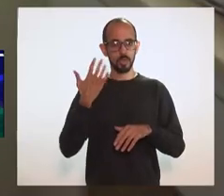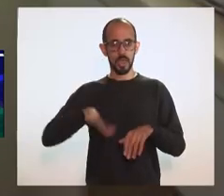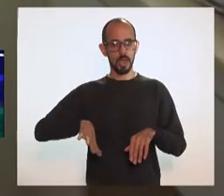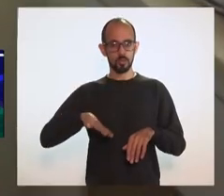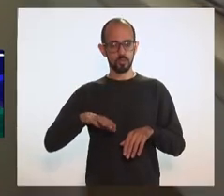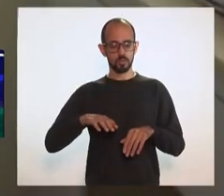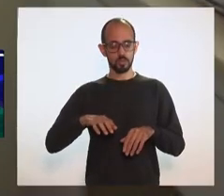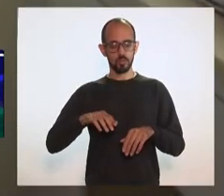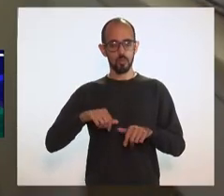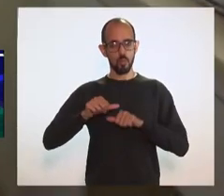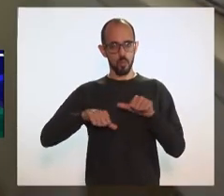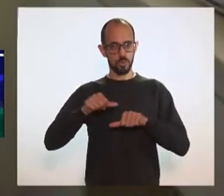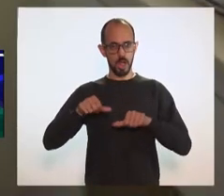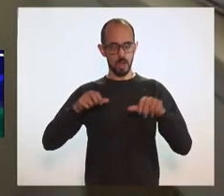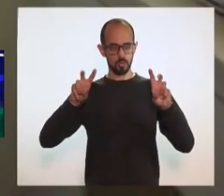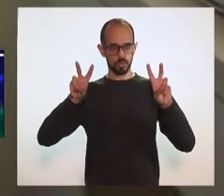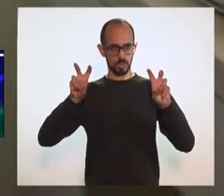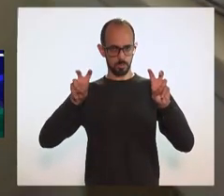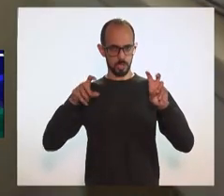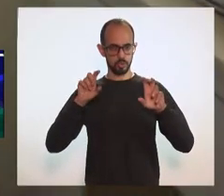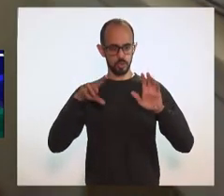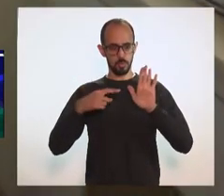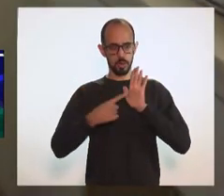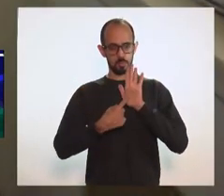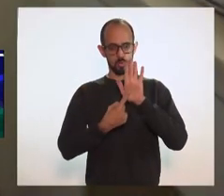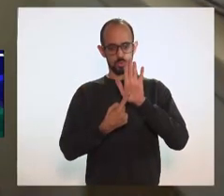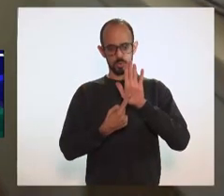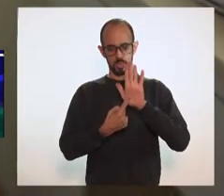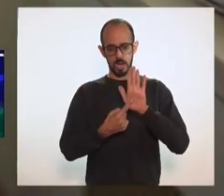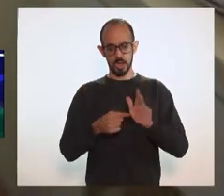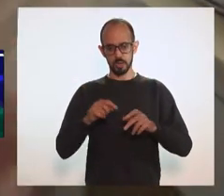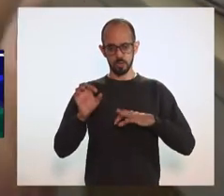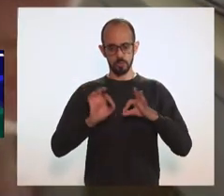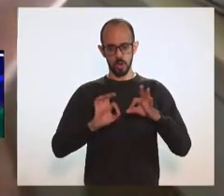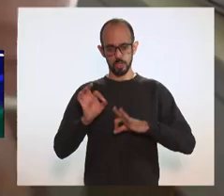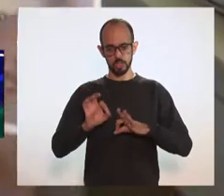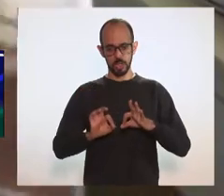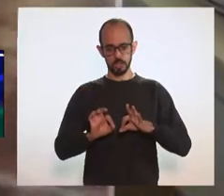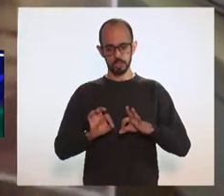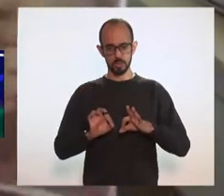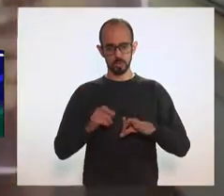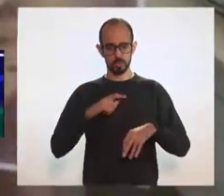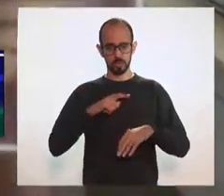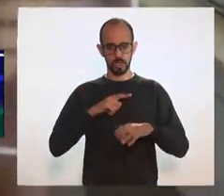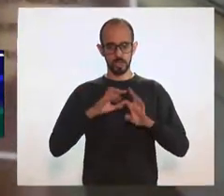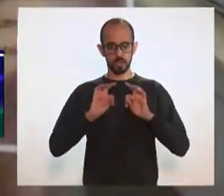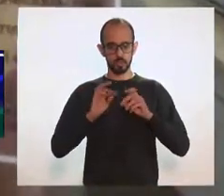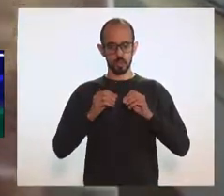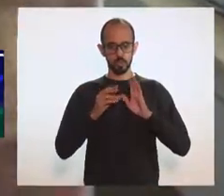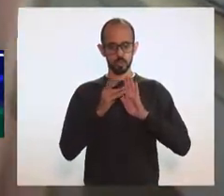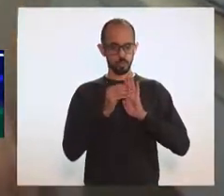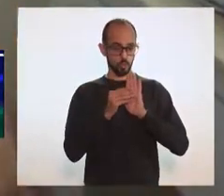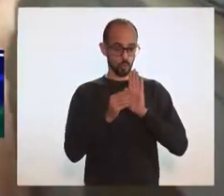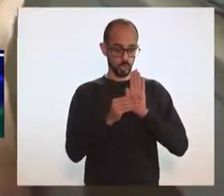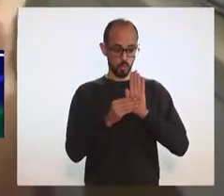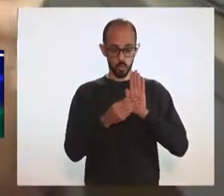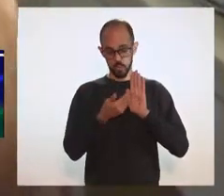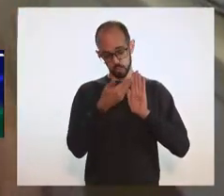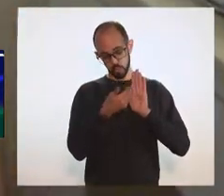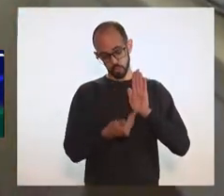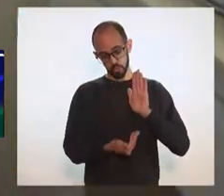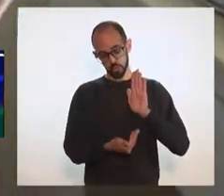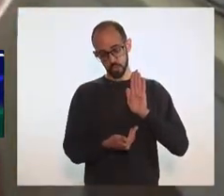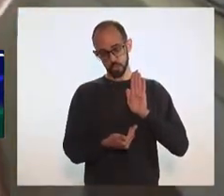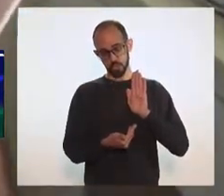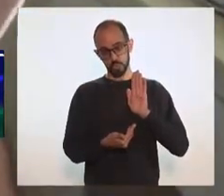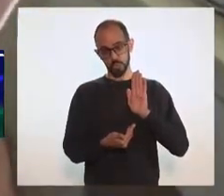para posicionar claramente que um projeto dessa envergadura, tendo todos esses elementos aqui do panfleto, tinha, né,